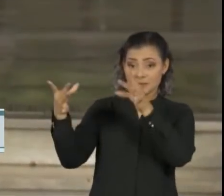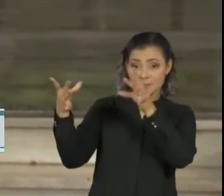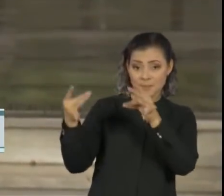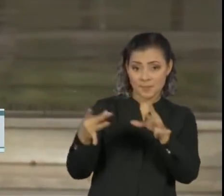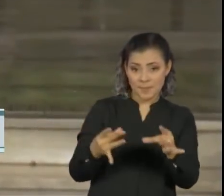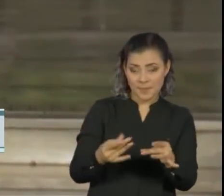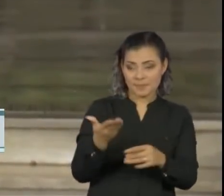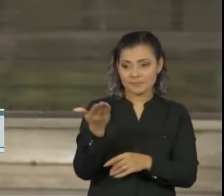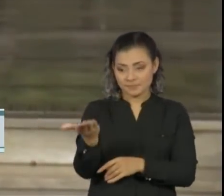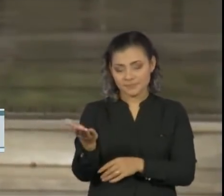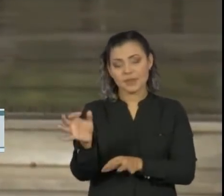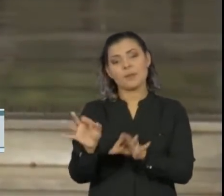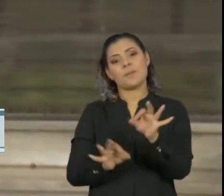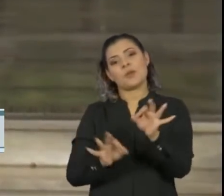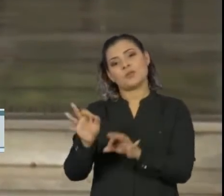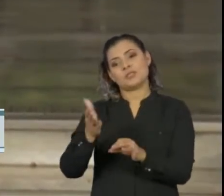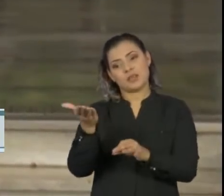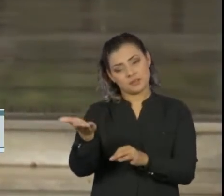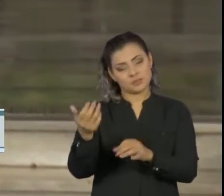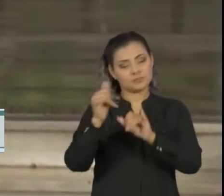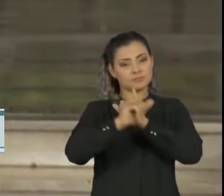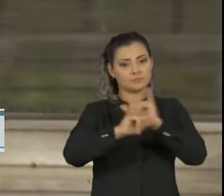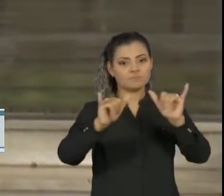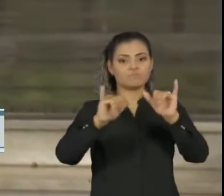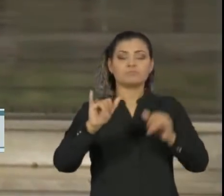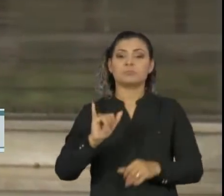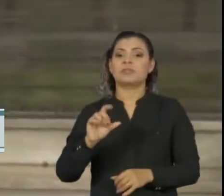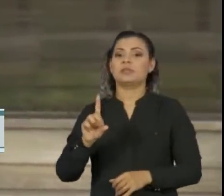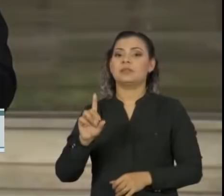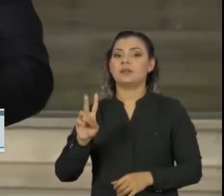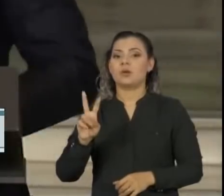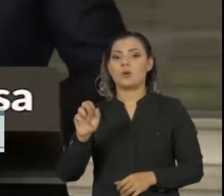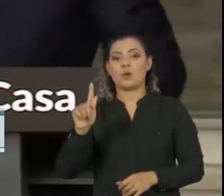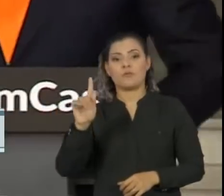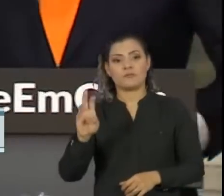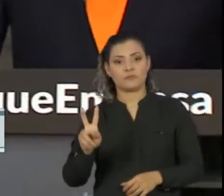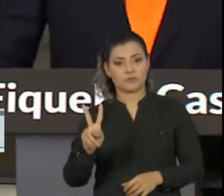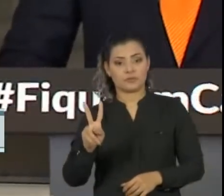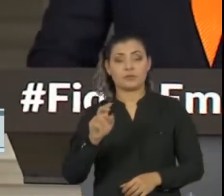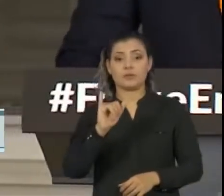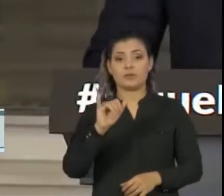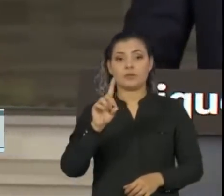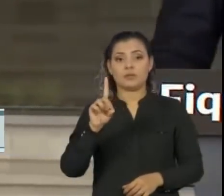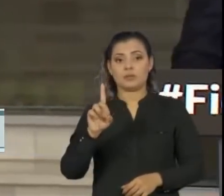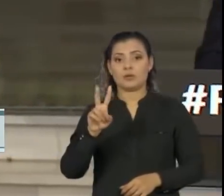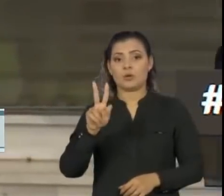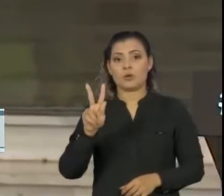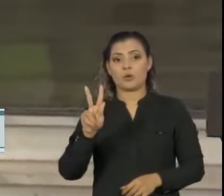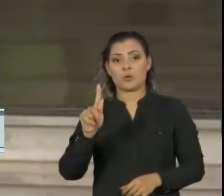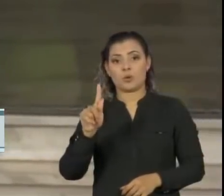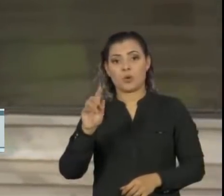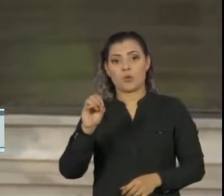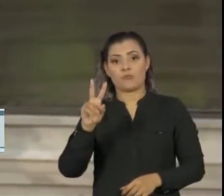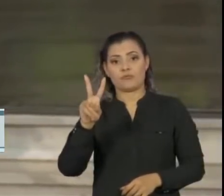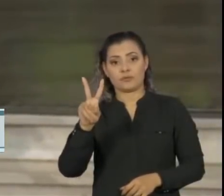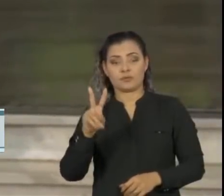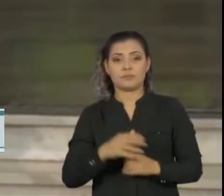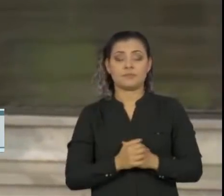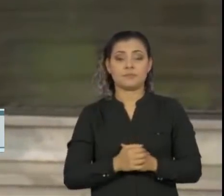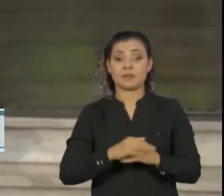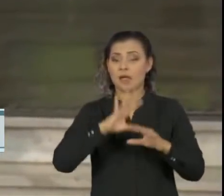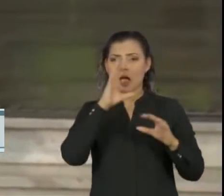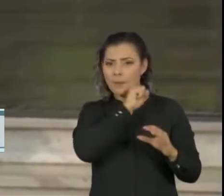detalhar o programa que foi já anunciado do IdeaGov. Patrícia. Muito obrigada, governador. Então, temos uma